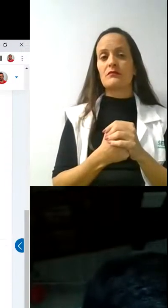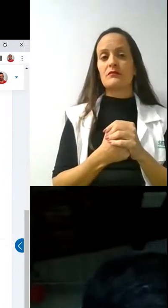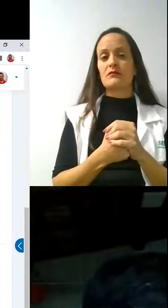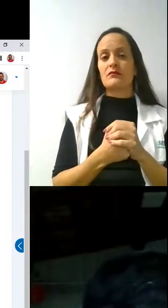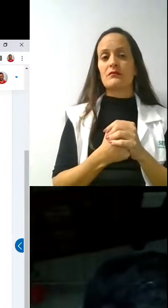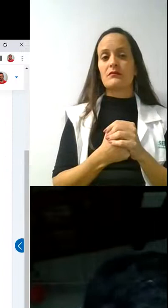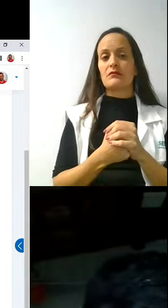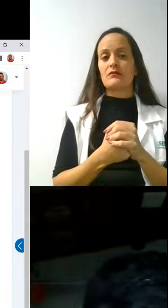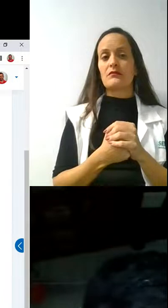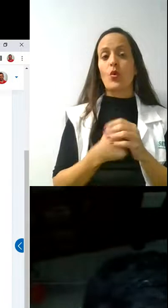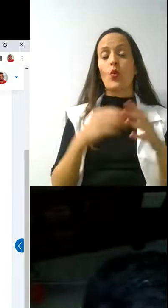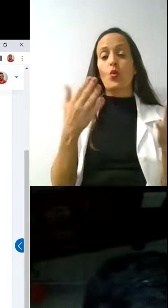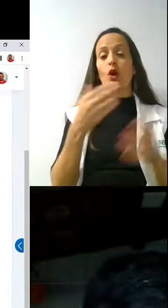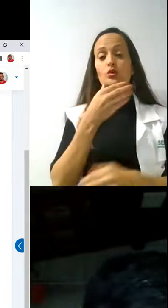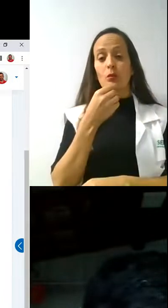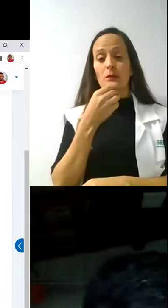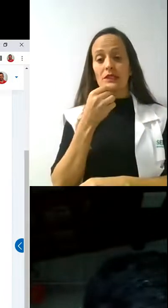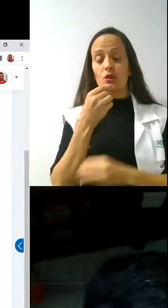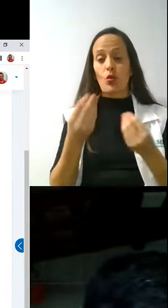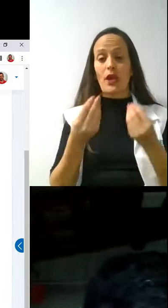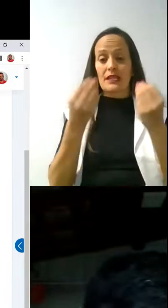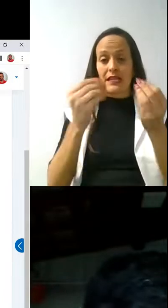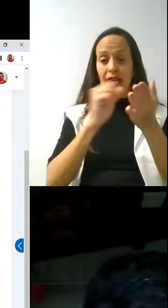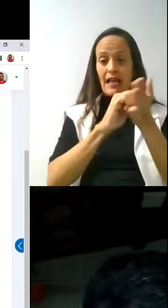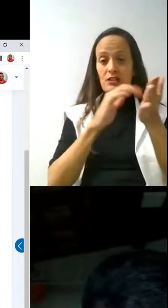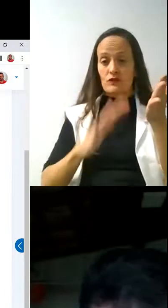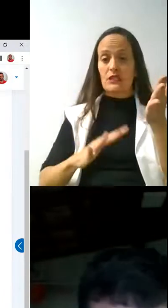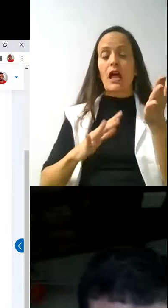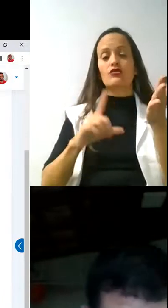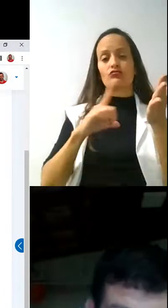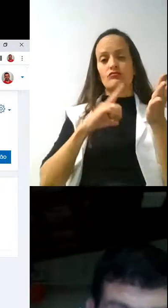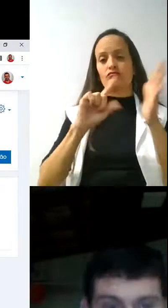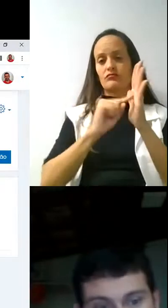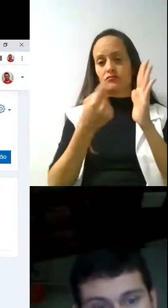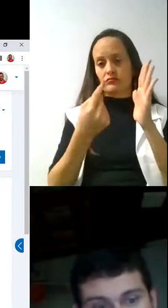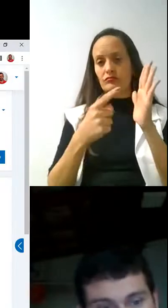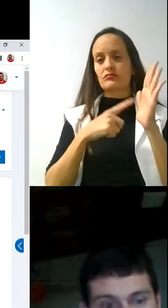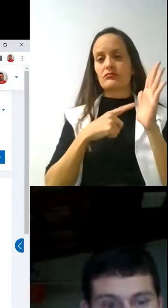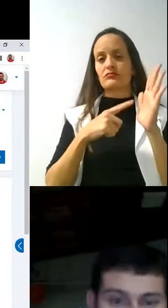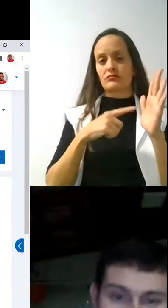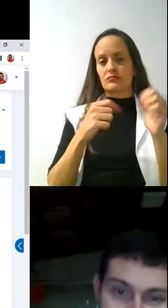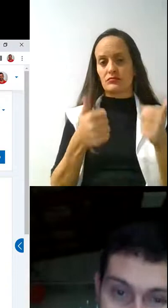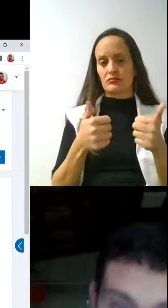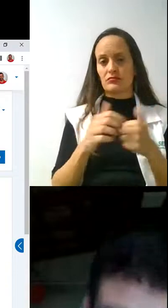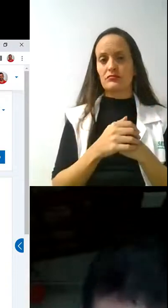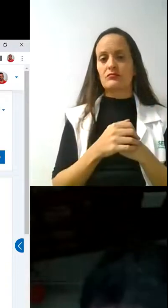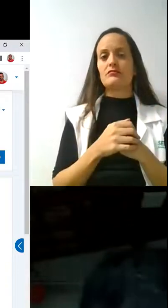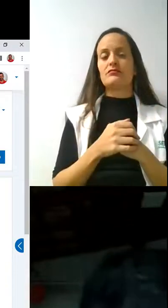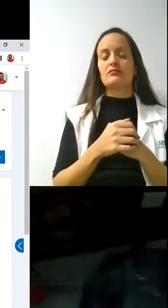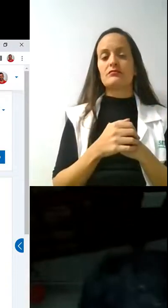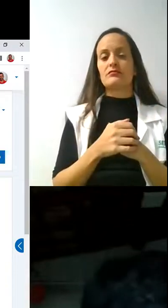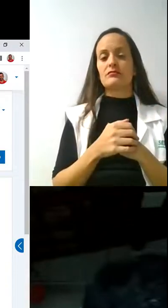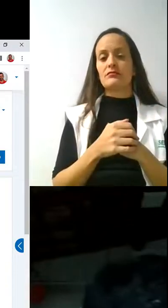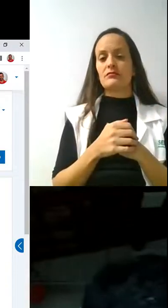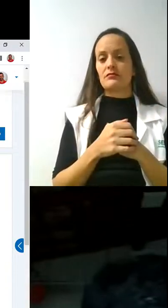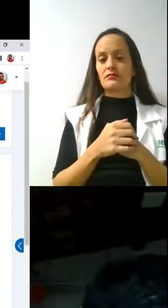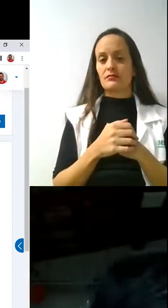ser computada. Dê prioridade para Tá. poder fazer a atividade. Ah, beleza, então. Obrigado. Professor, Fernando, pode